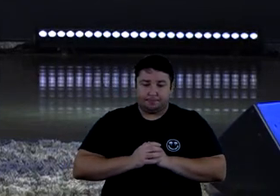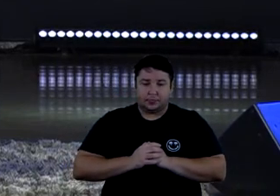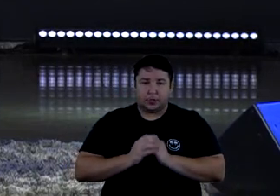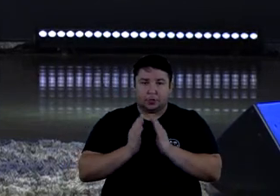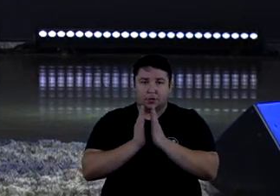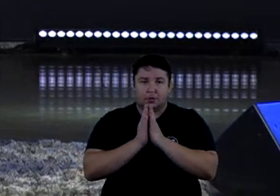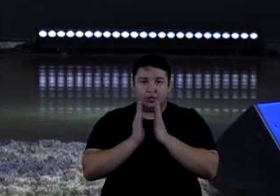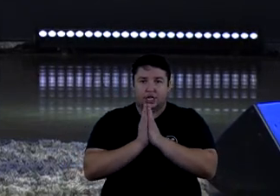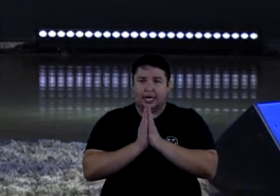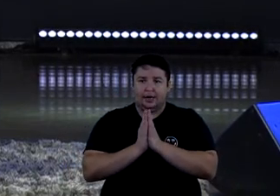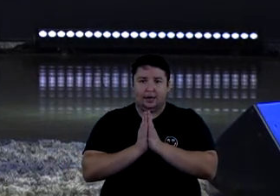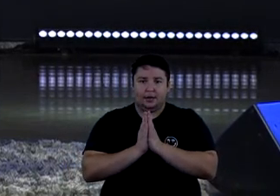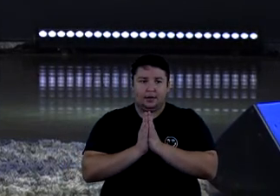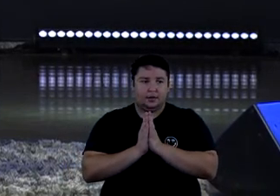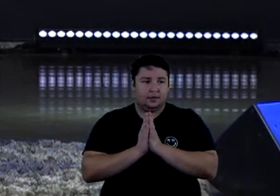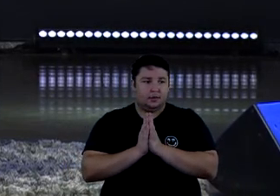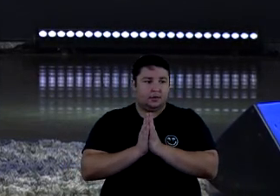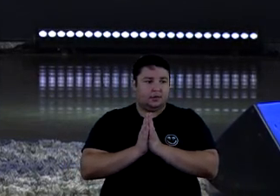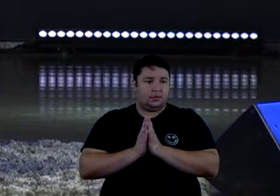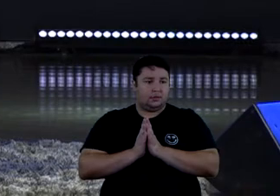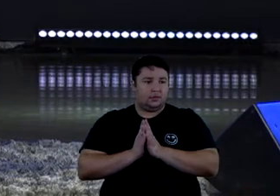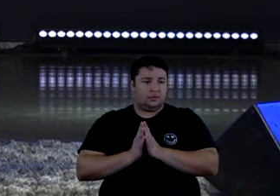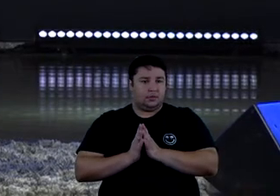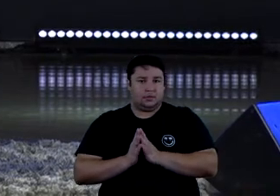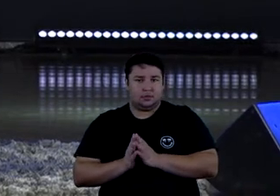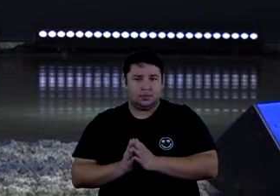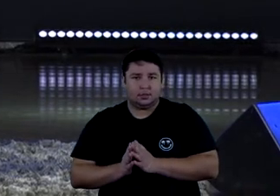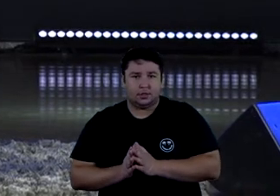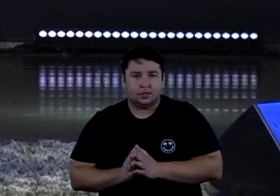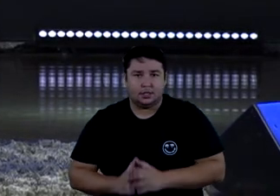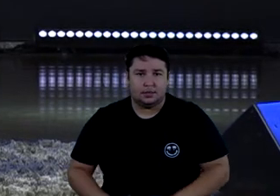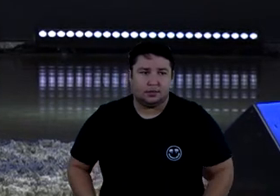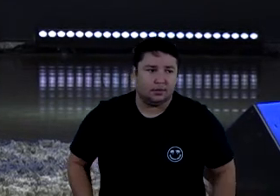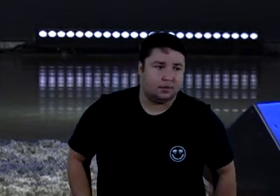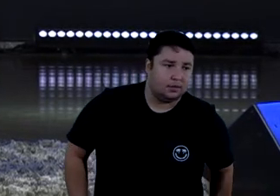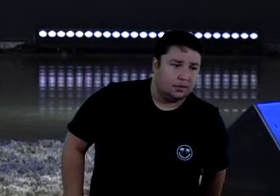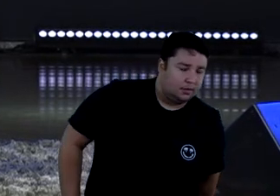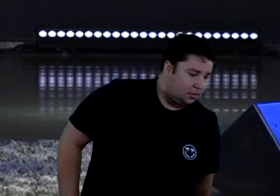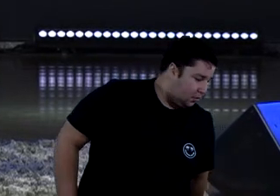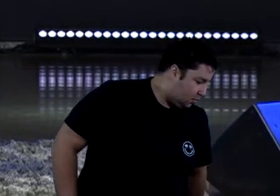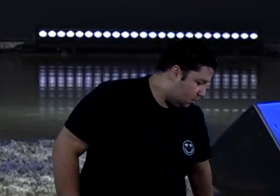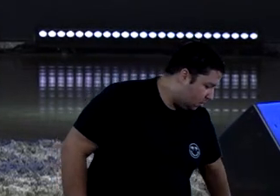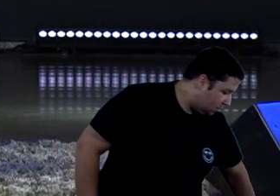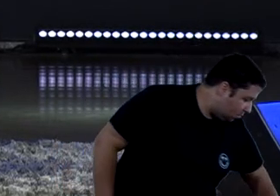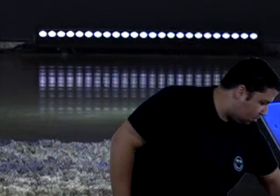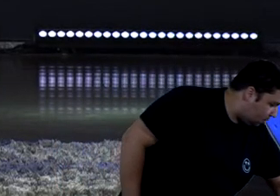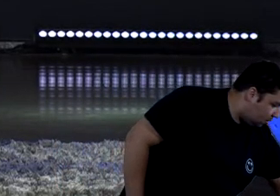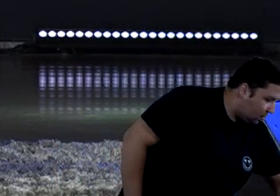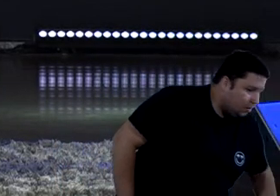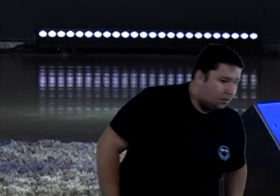Feche os teus olhos aí no teu lugar. Feche os teus olhos. Feche os teus olhos.